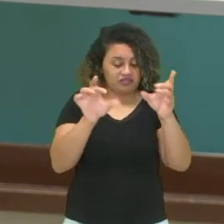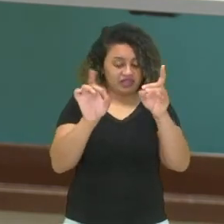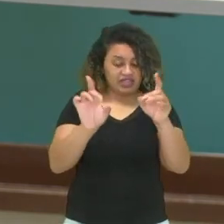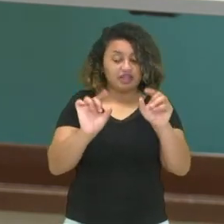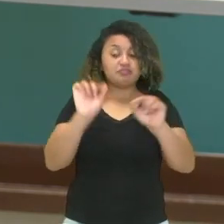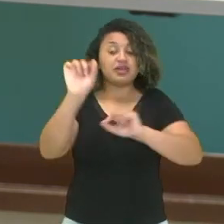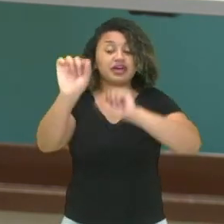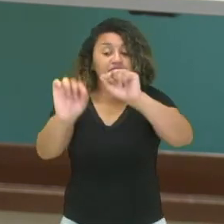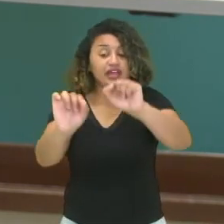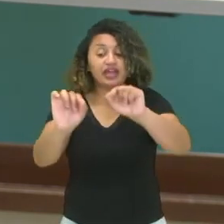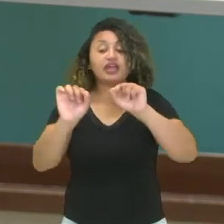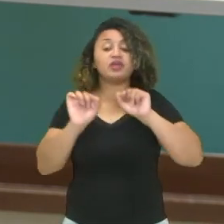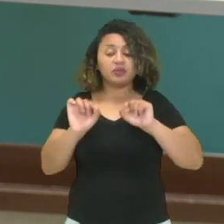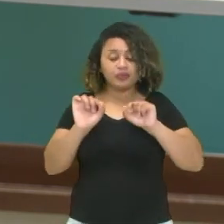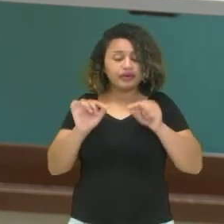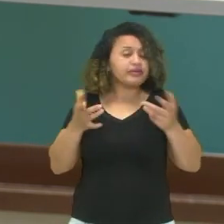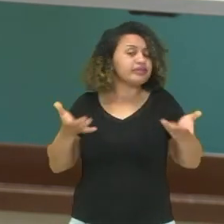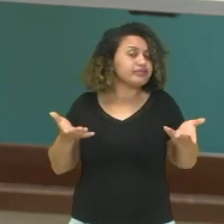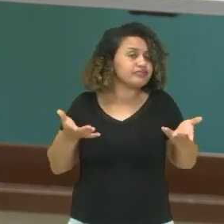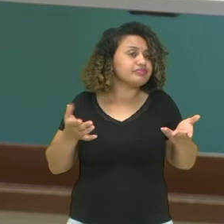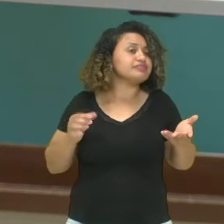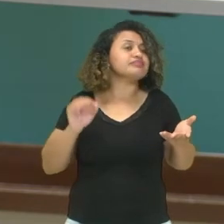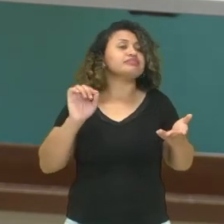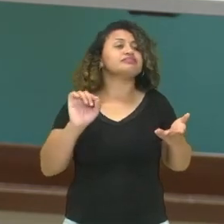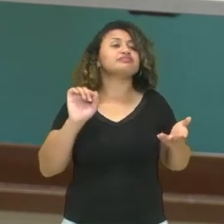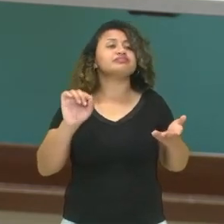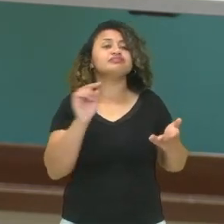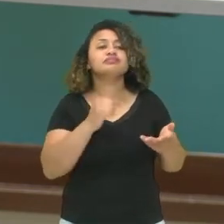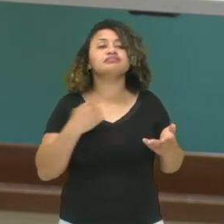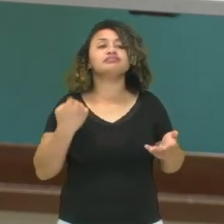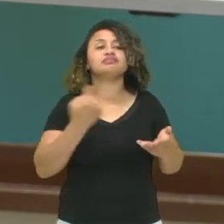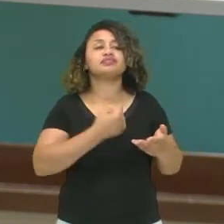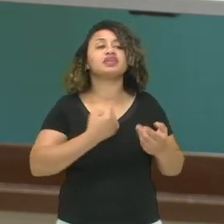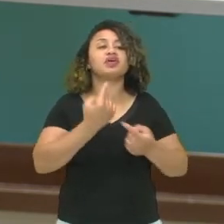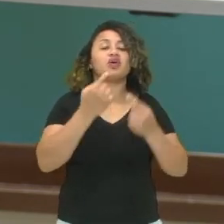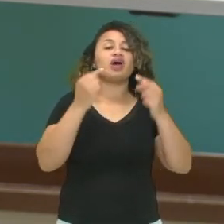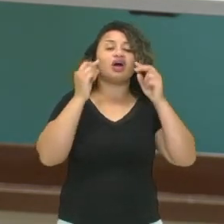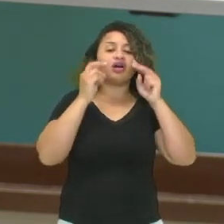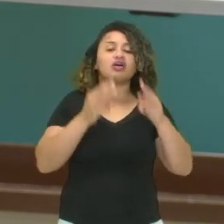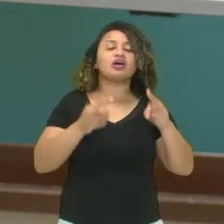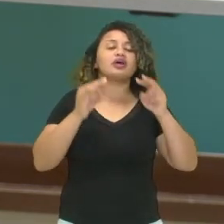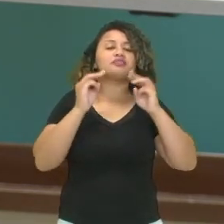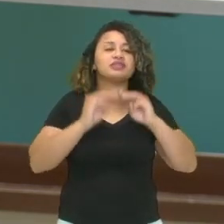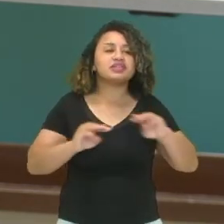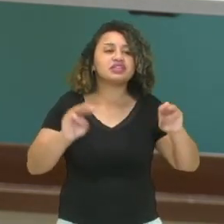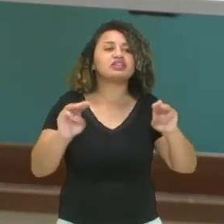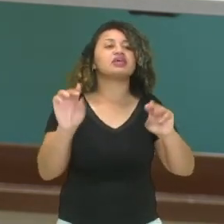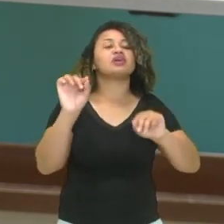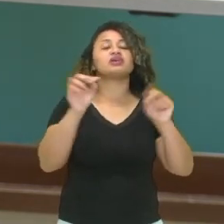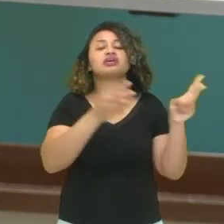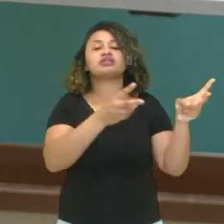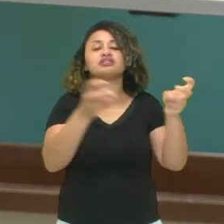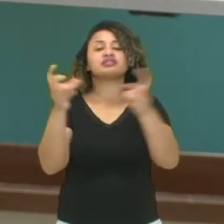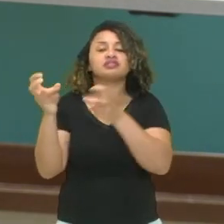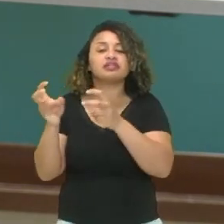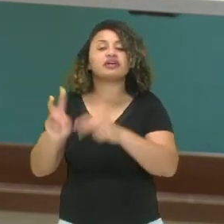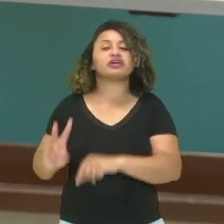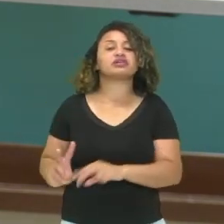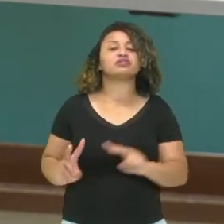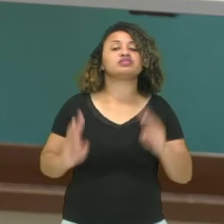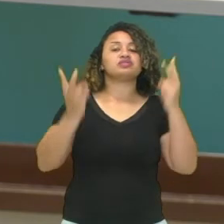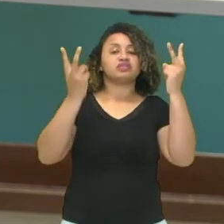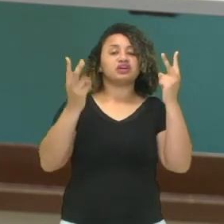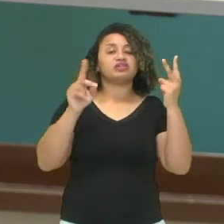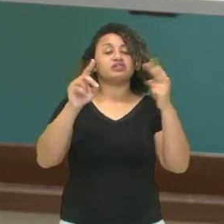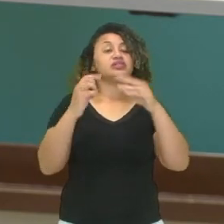vender? Quem somos? Qual a visão daquela empresa? Qual a missão da empresa? Quais são os valores?